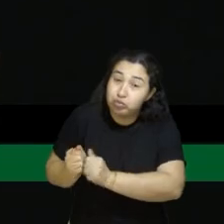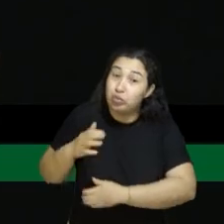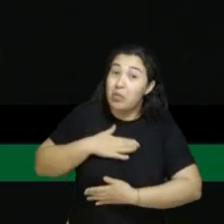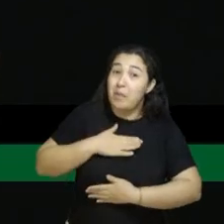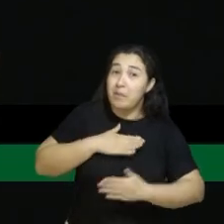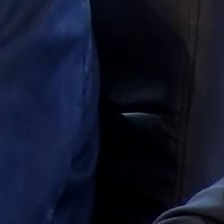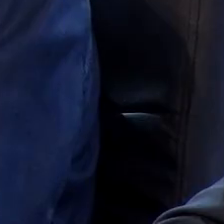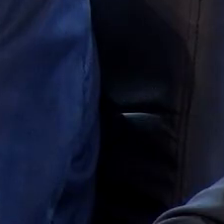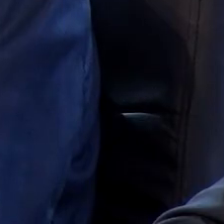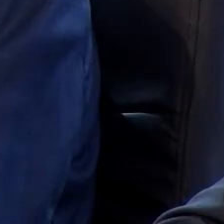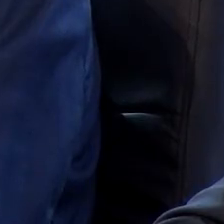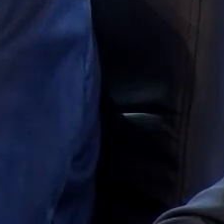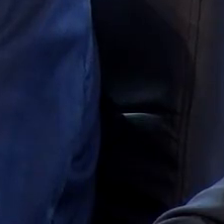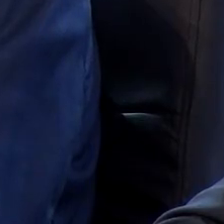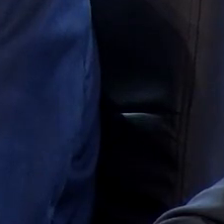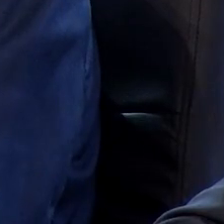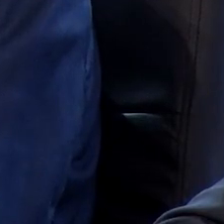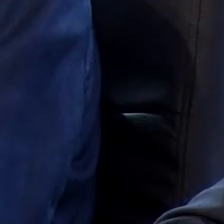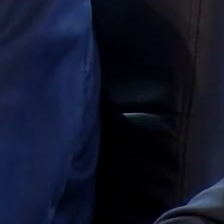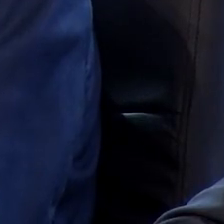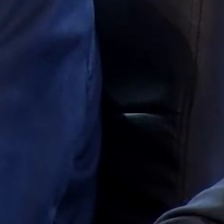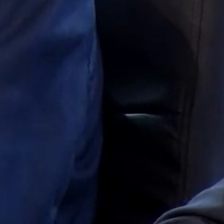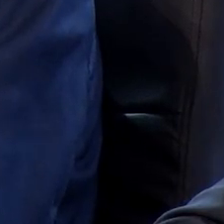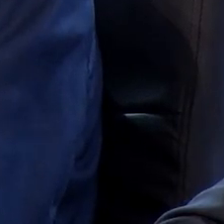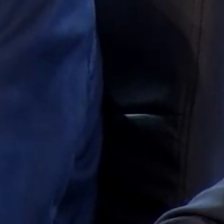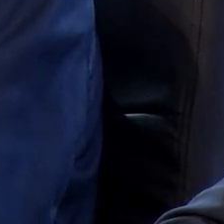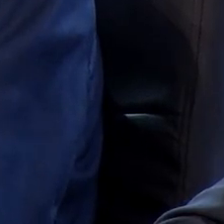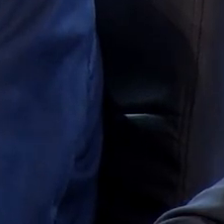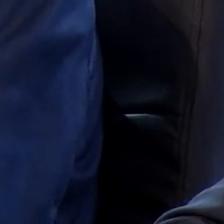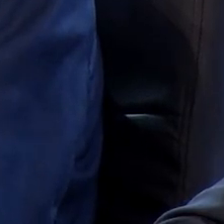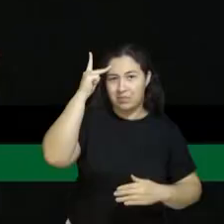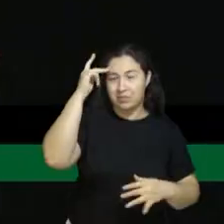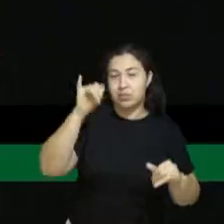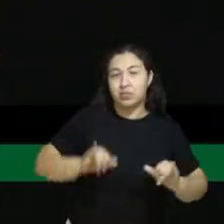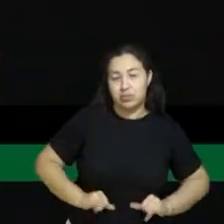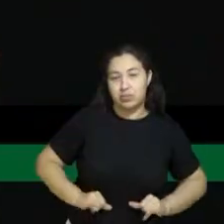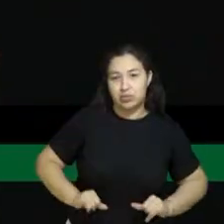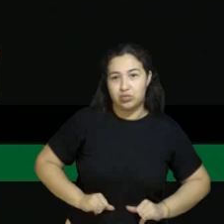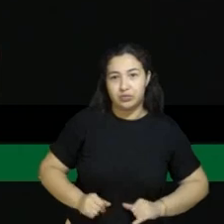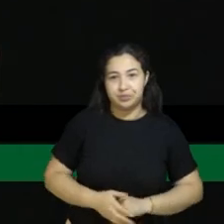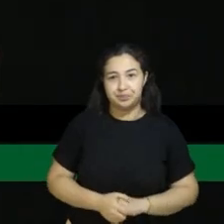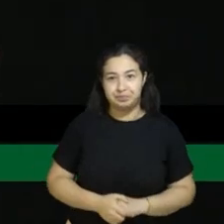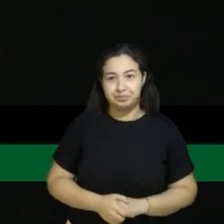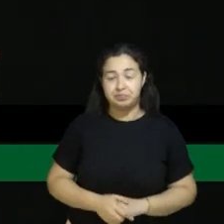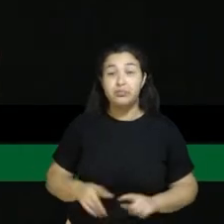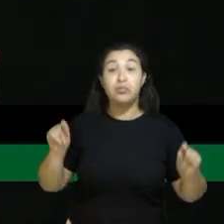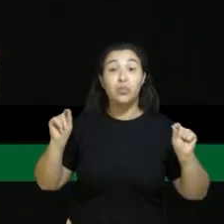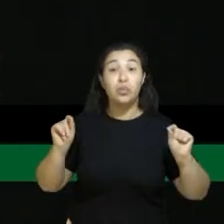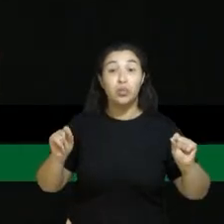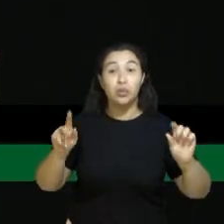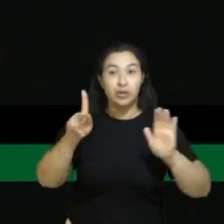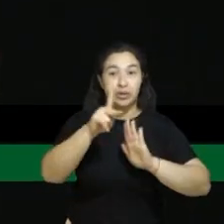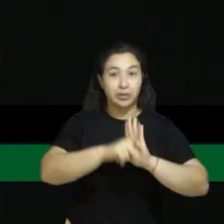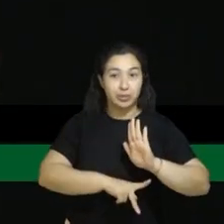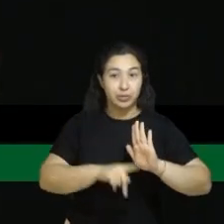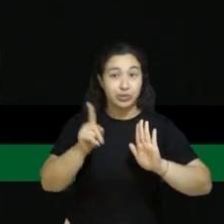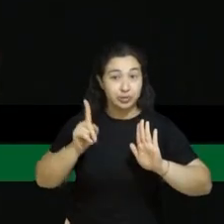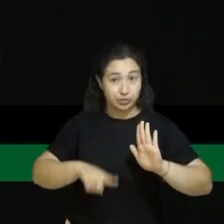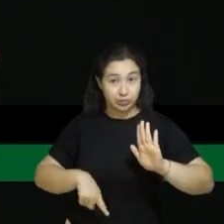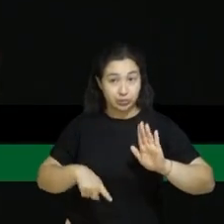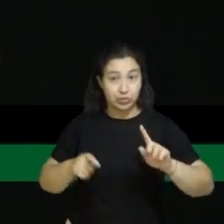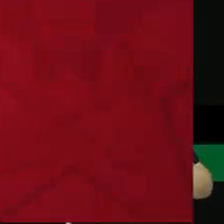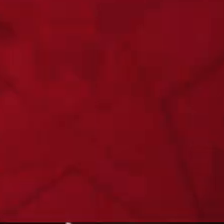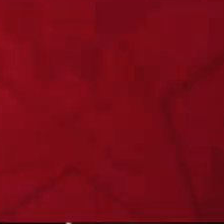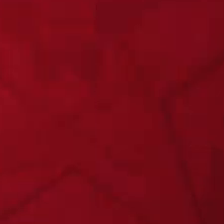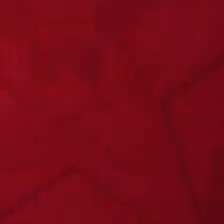para ampliação do fornecimento de medicamentos à base de cannabis medicinal pelo Sistema Único de Saúde em